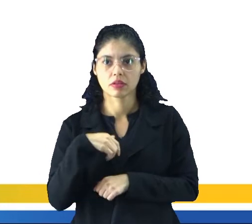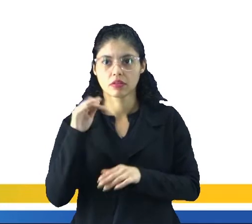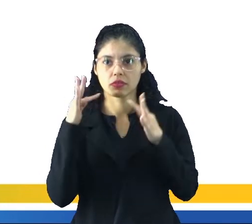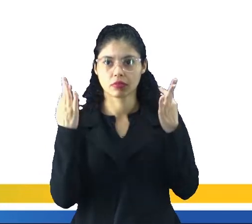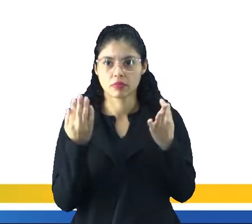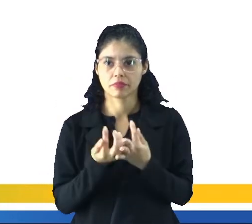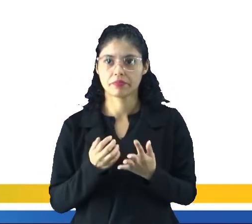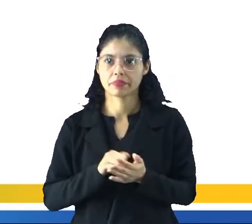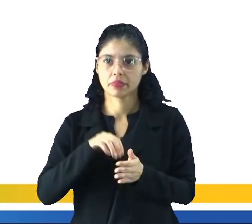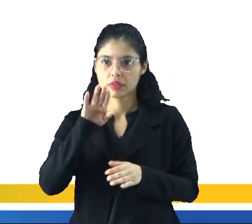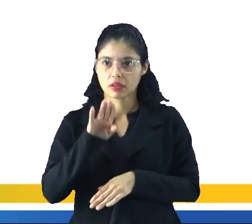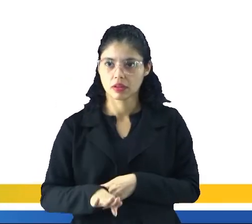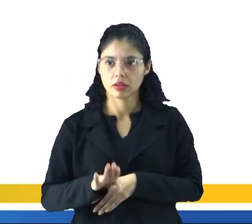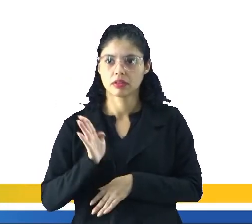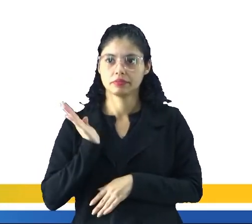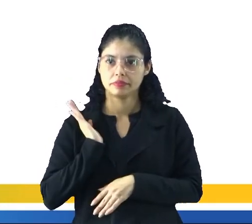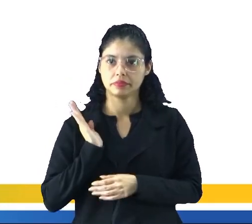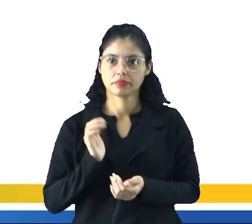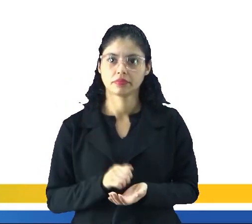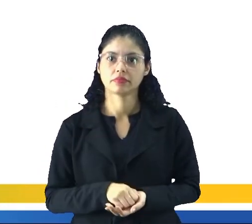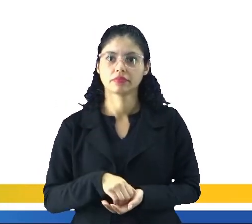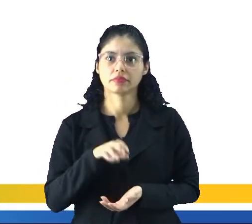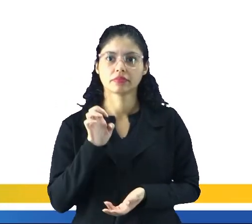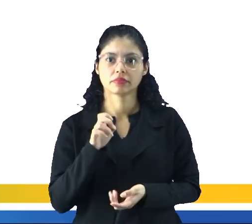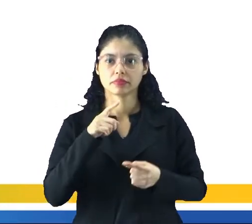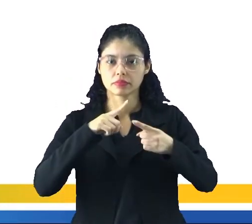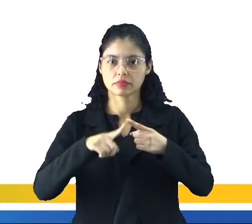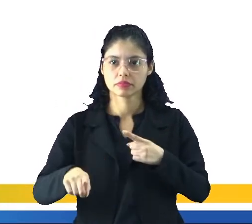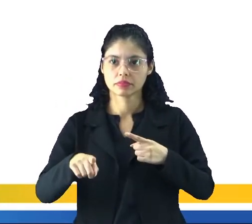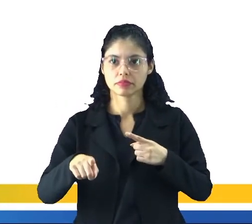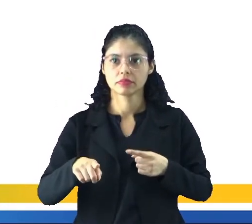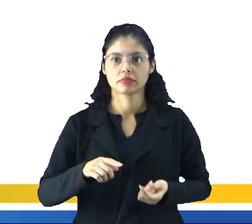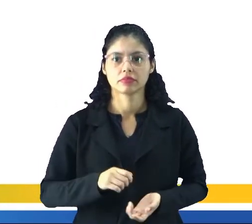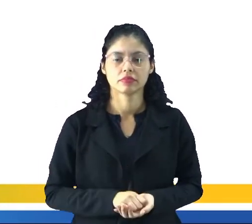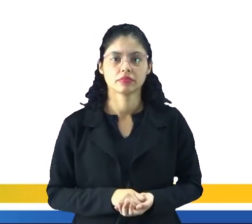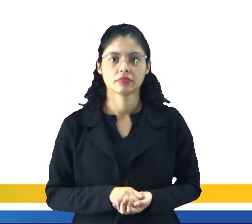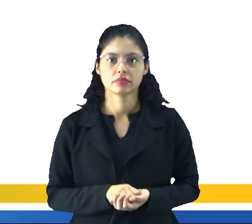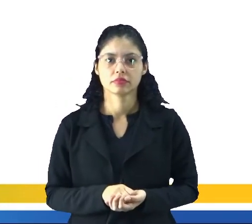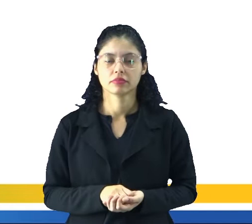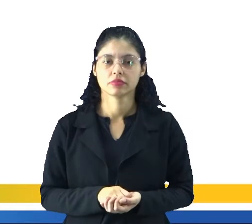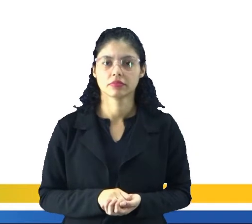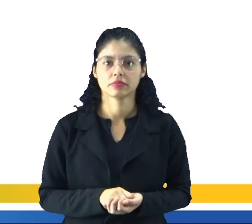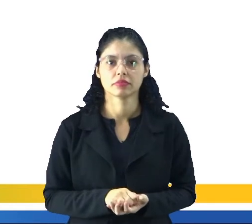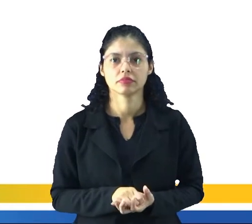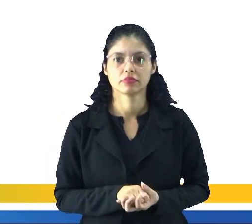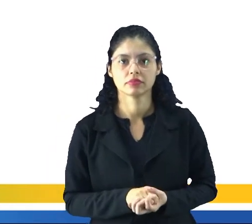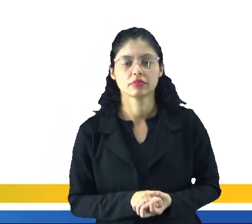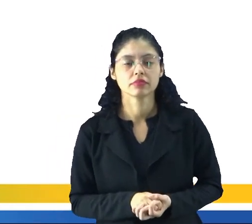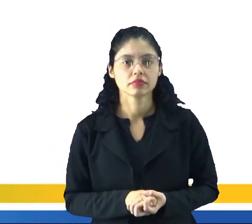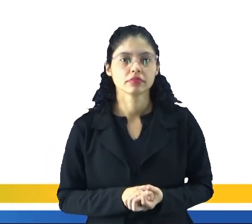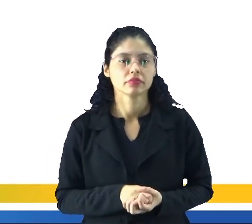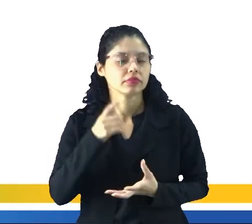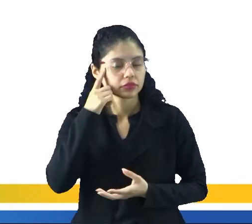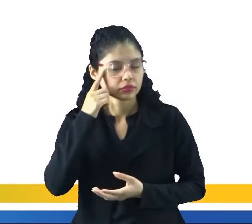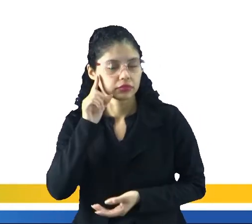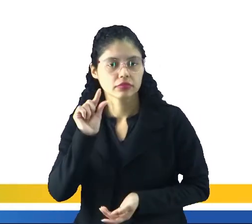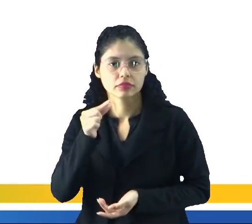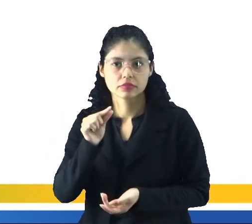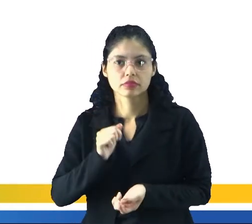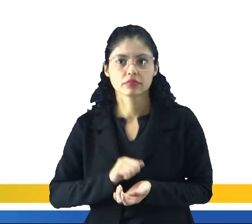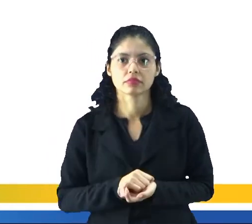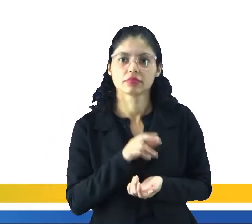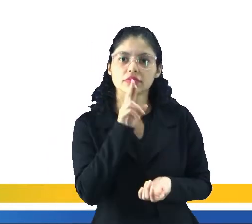Letra D, abaixo a burguesia. Ou letra E, é proibido proibir. Vamos lá, pensando um pouquinho